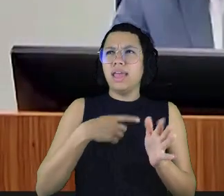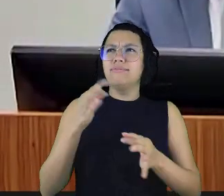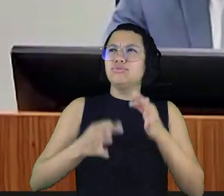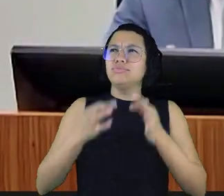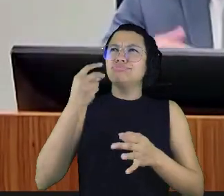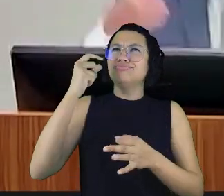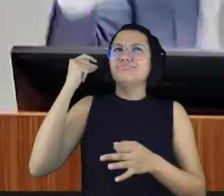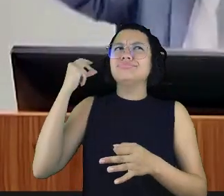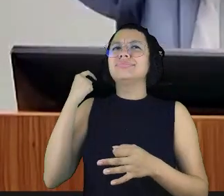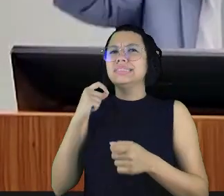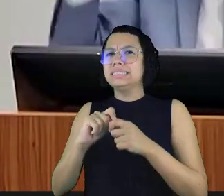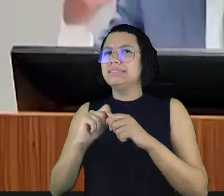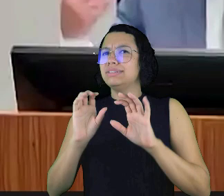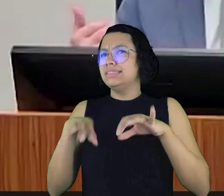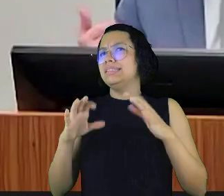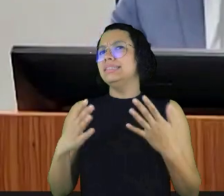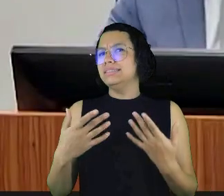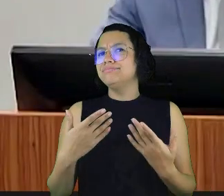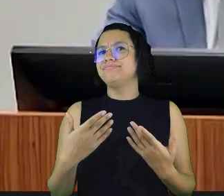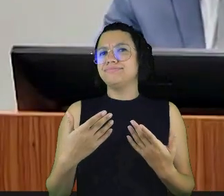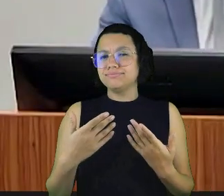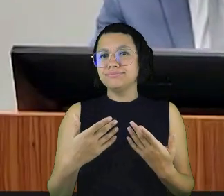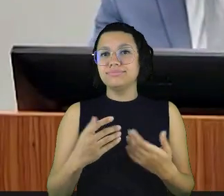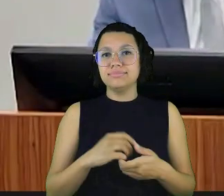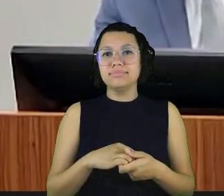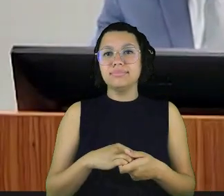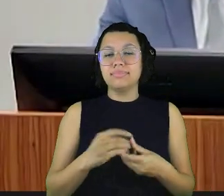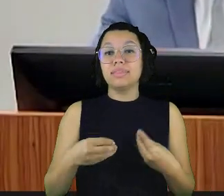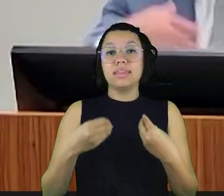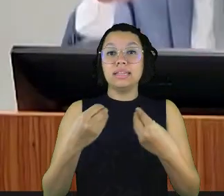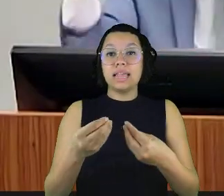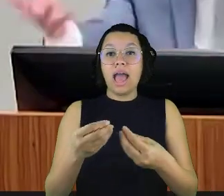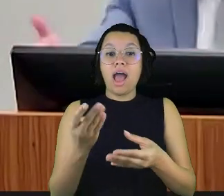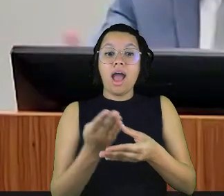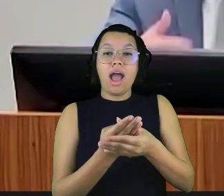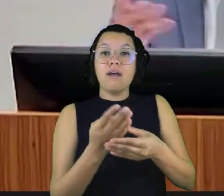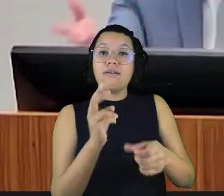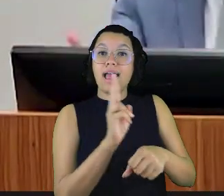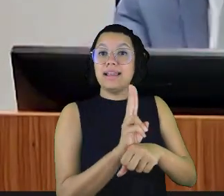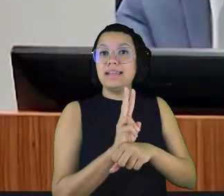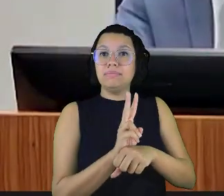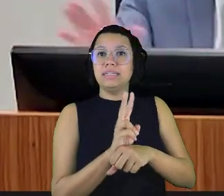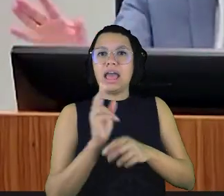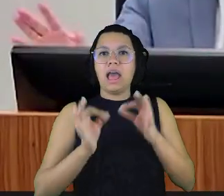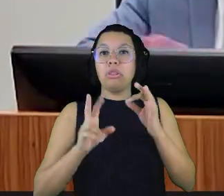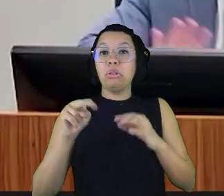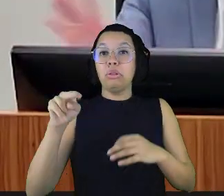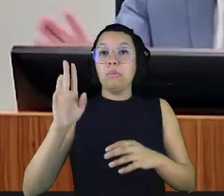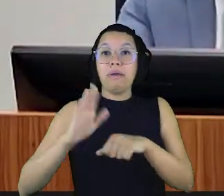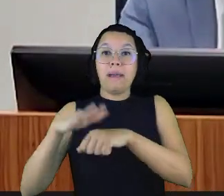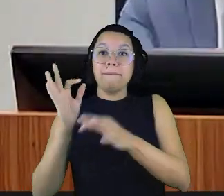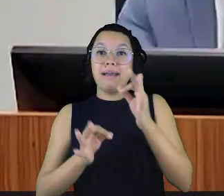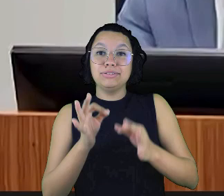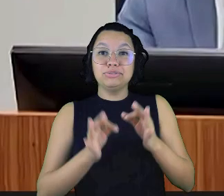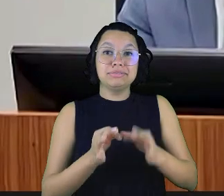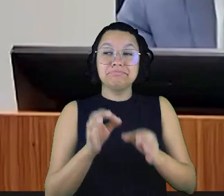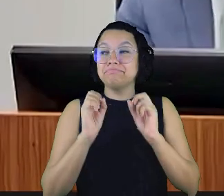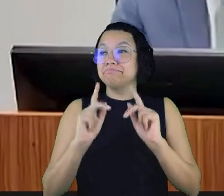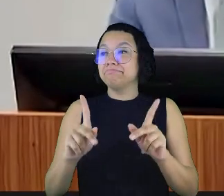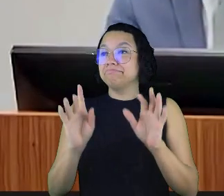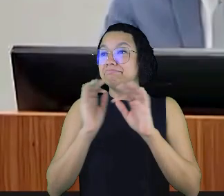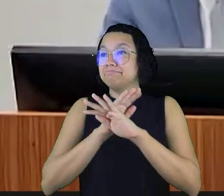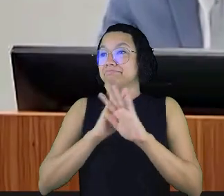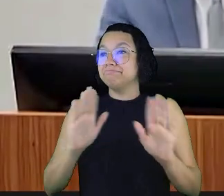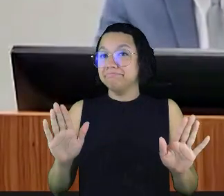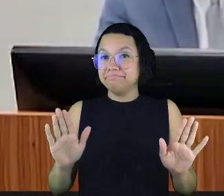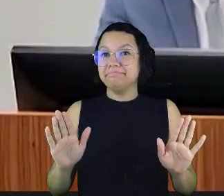fazia isso, não é, Tânia? Que dava liminar e depois não julgava nunca mais e aí pronto, estava resolvida a